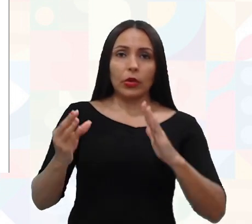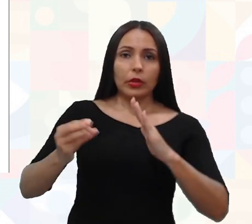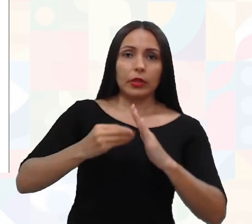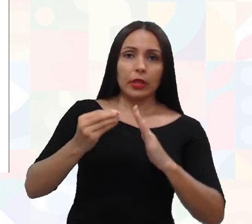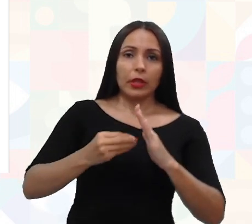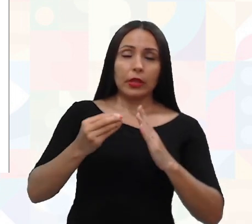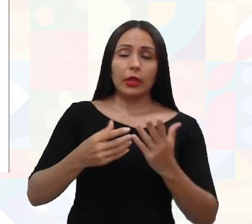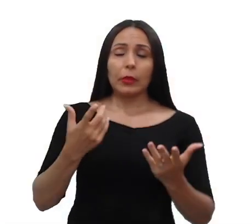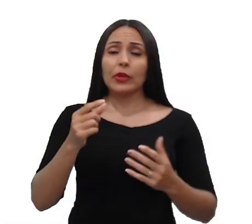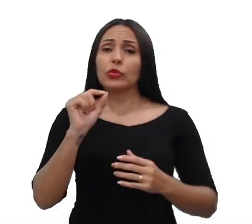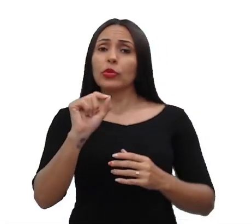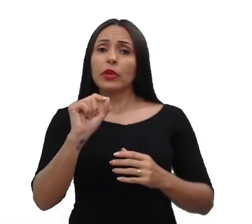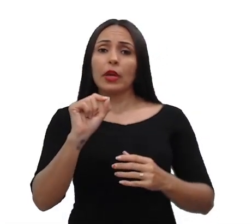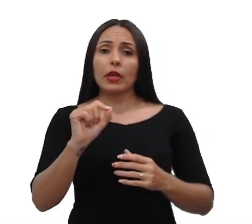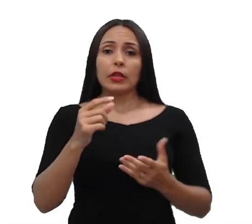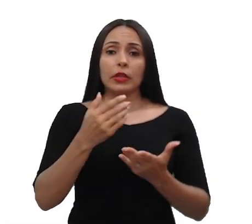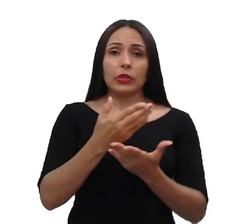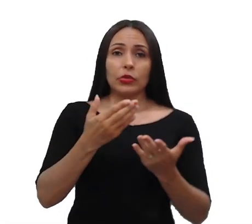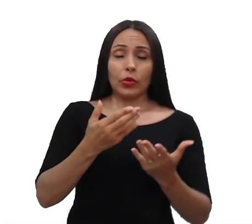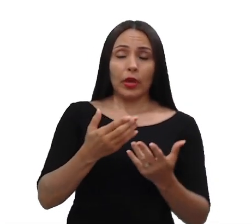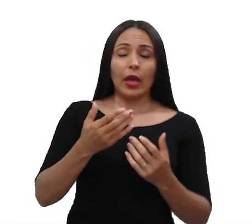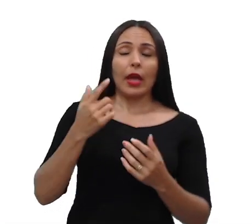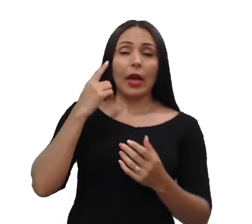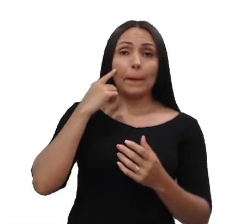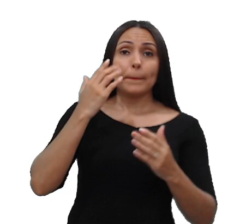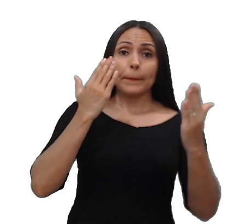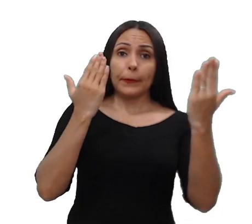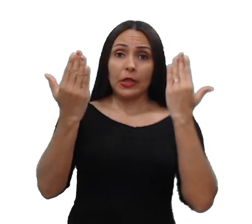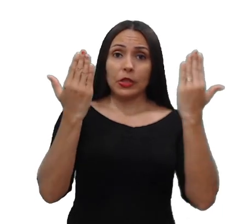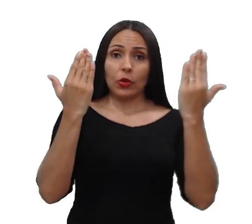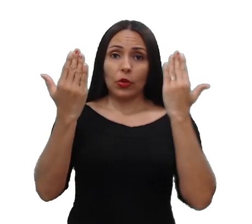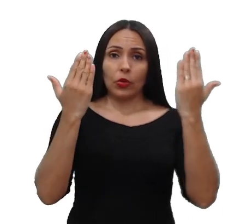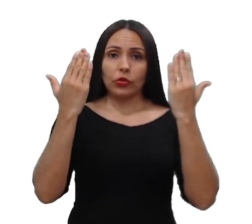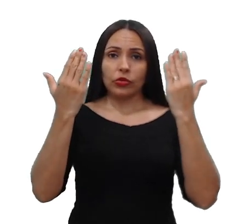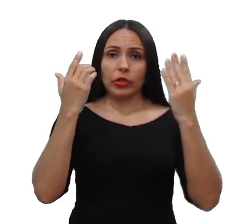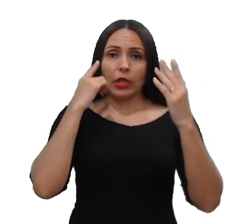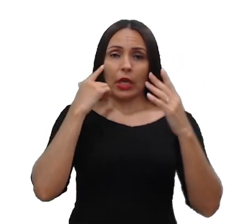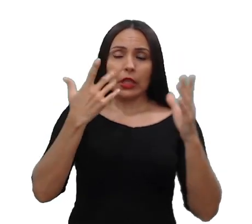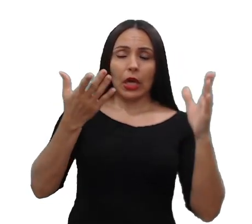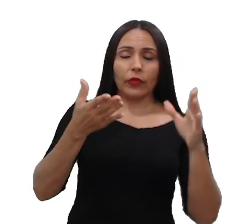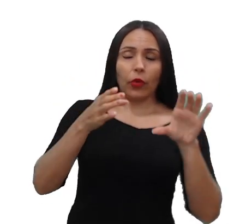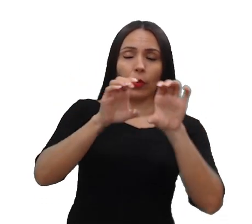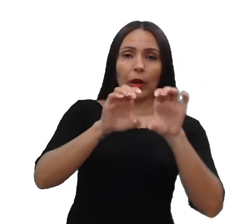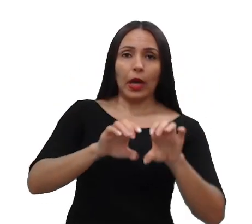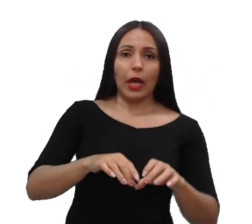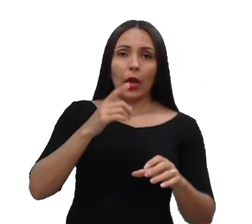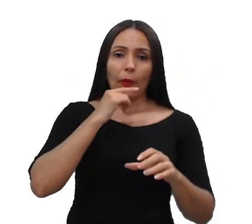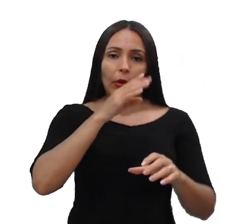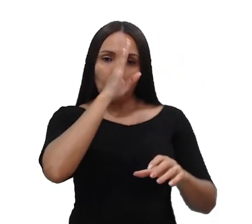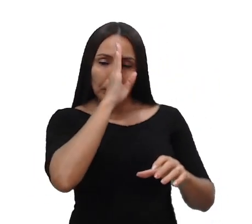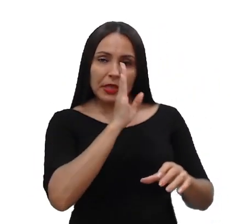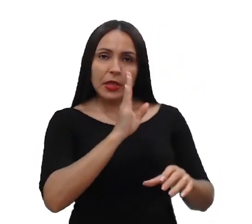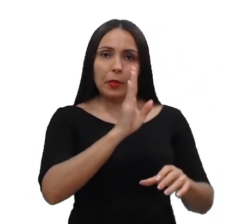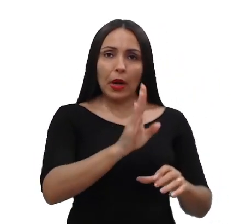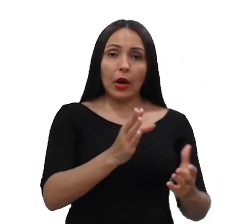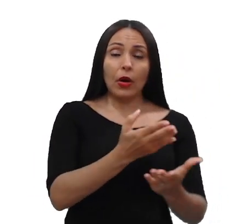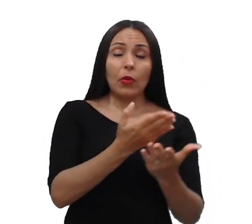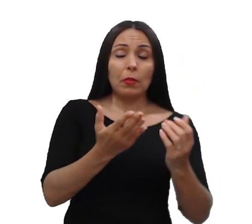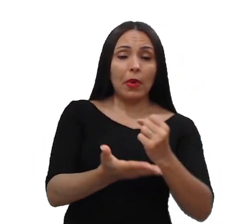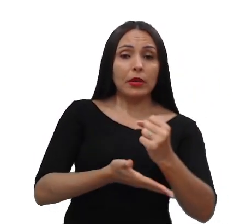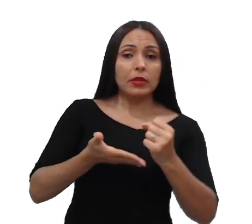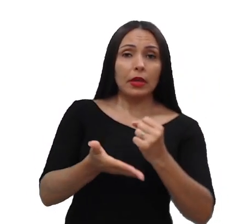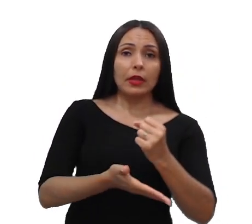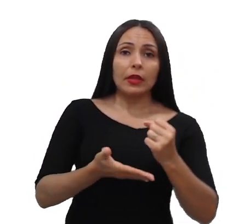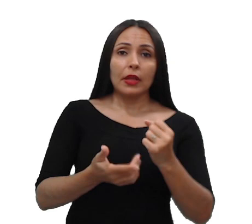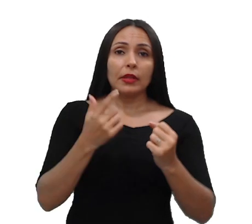que é a Gestalt? A Gestalt, ou a psicologia da forma, é uma doutrina da psicologia baseada na